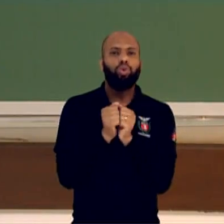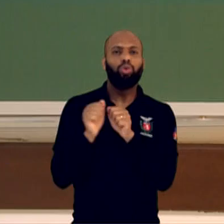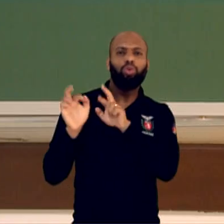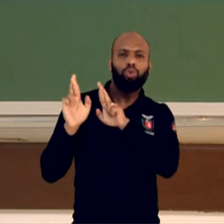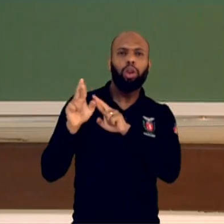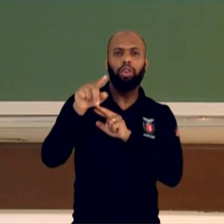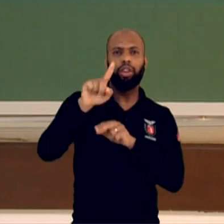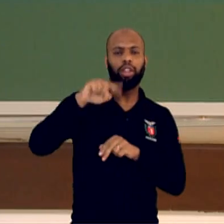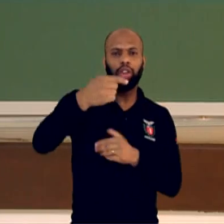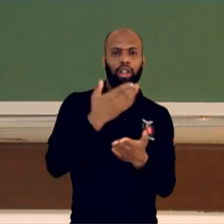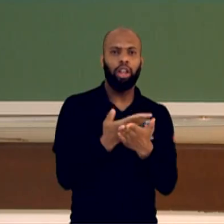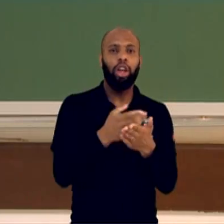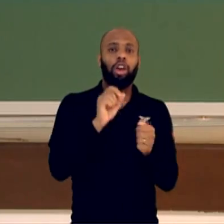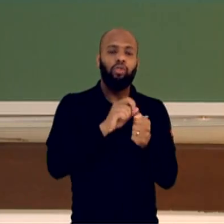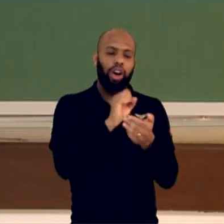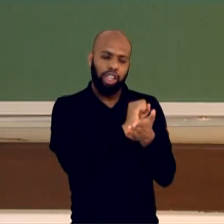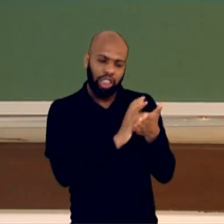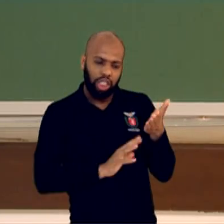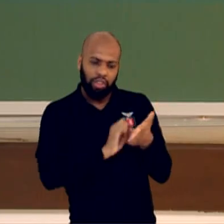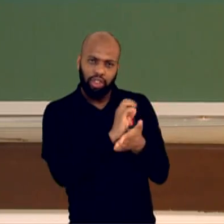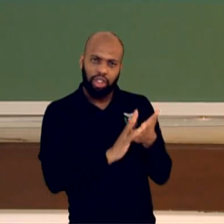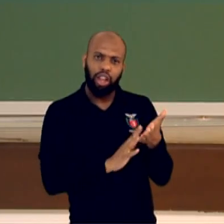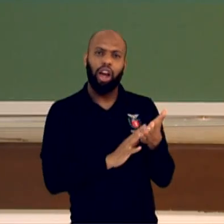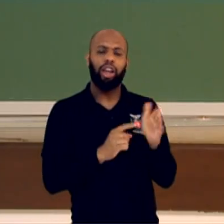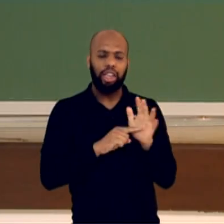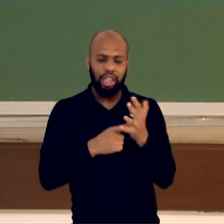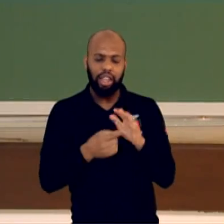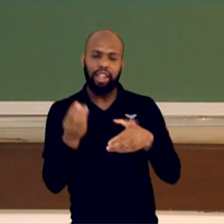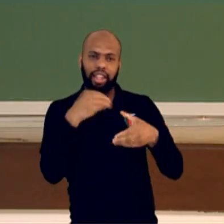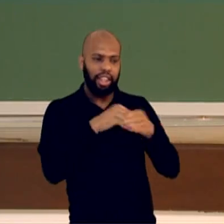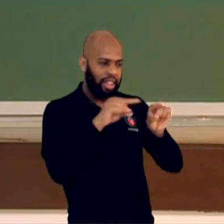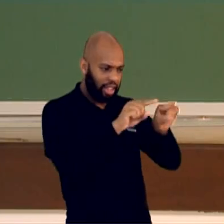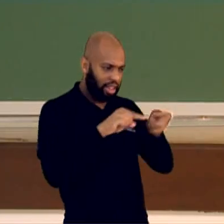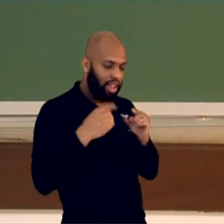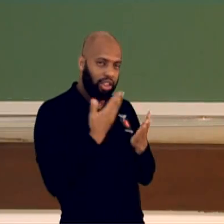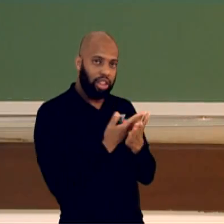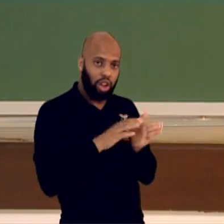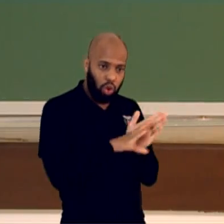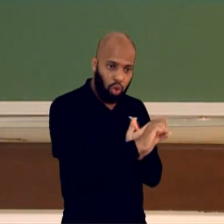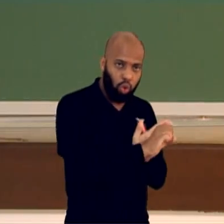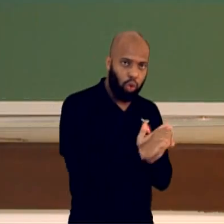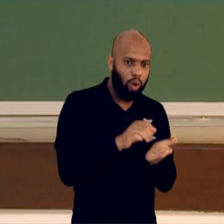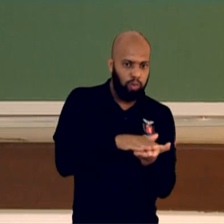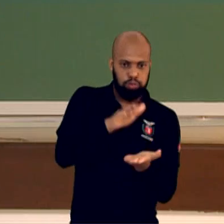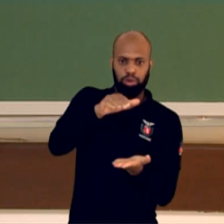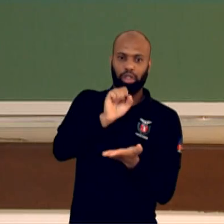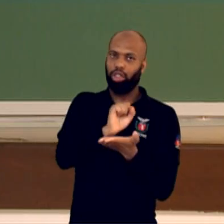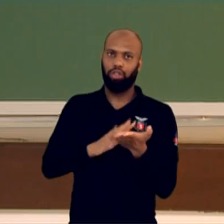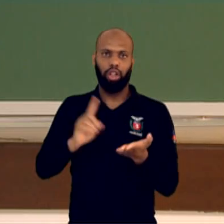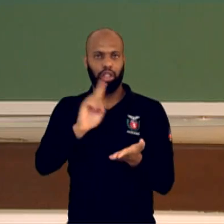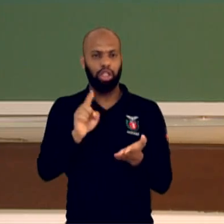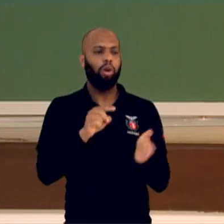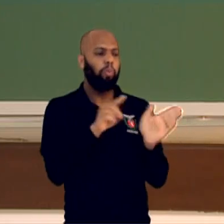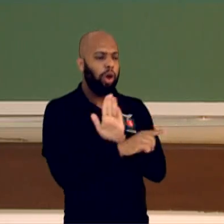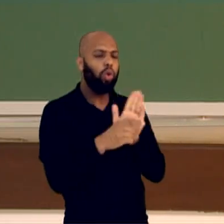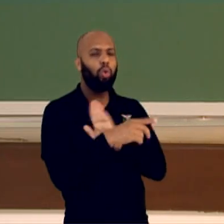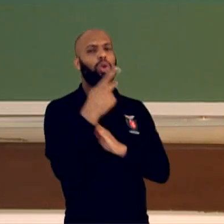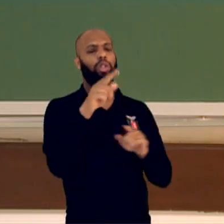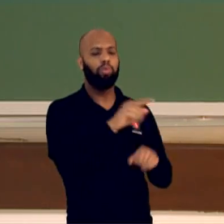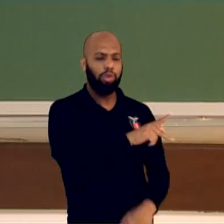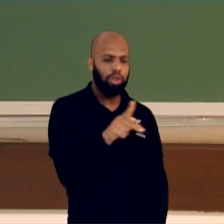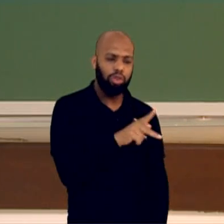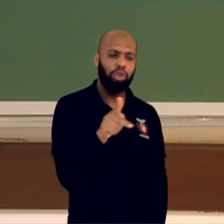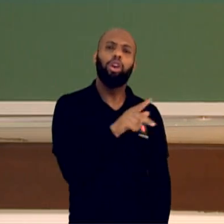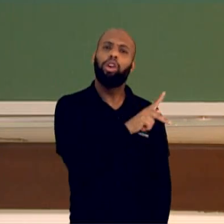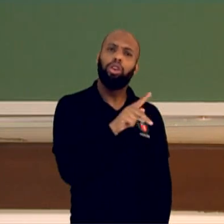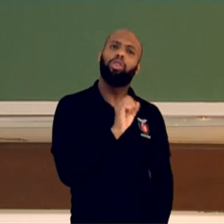gente faça os exercícios, encerrem essa parte de máquinas simples lá no Google Class, tá? Não deixem acumular. Tirem dúvida com os professores de vocês, eles estão lá